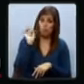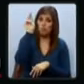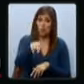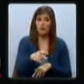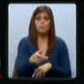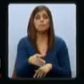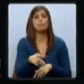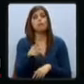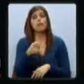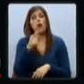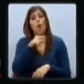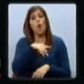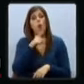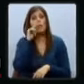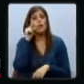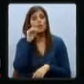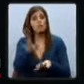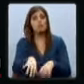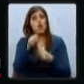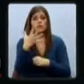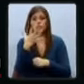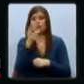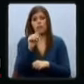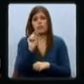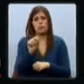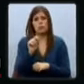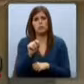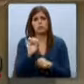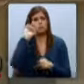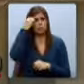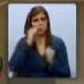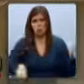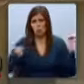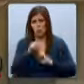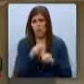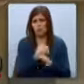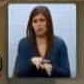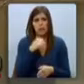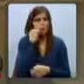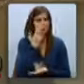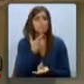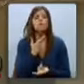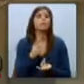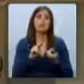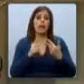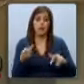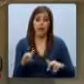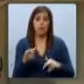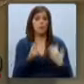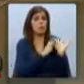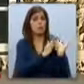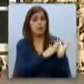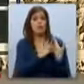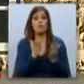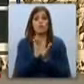foi resgatada passado 5, 10 minutos, infelizmente sem grandes consequências para o menor. A autarquia da Batalha, responsável pela escola de Casais